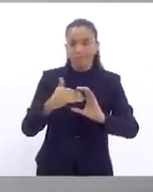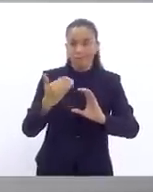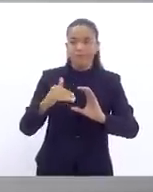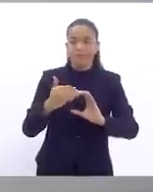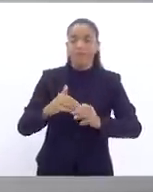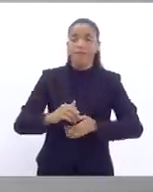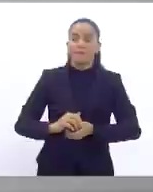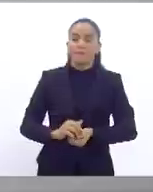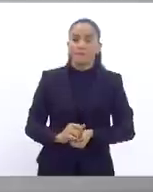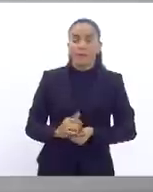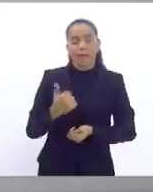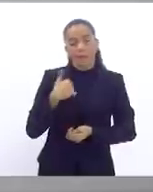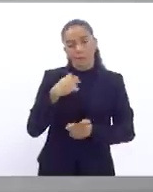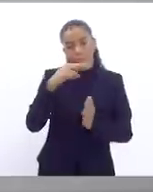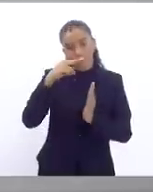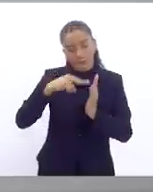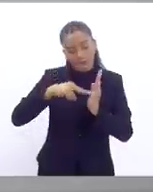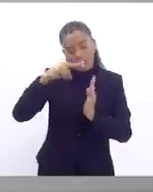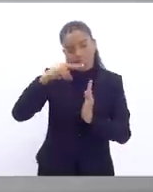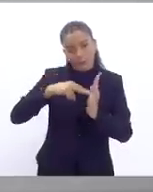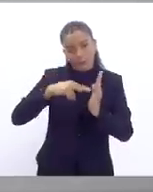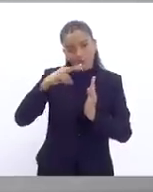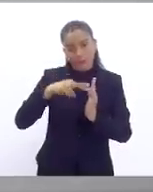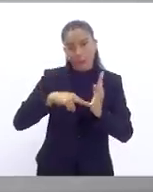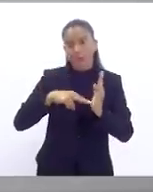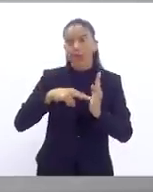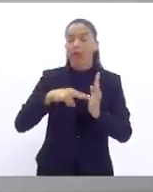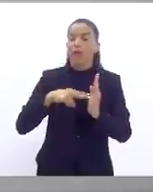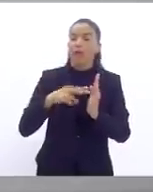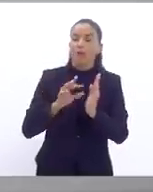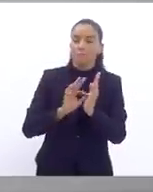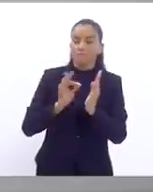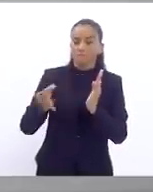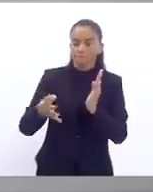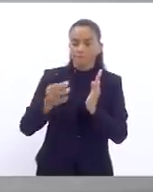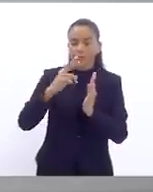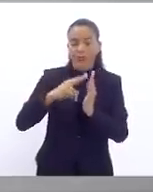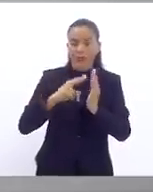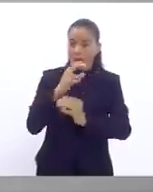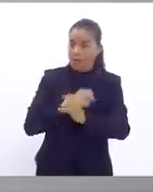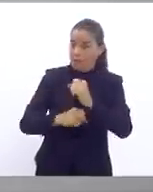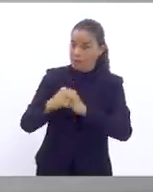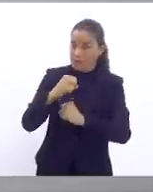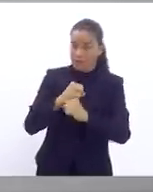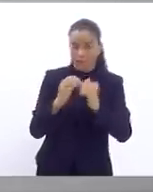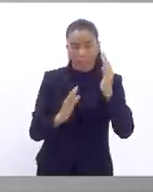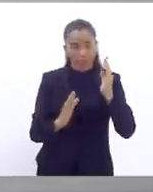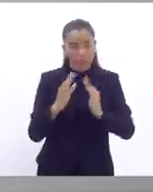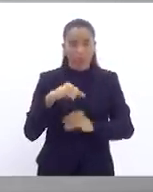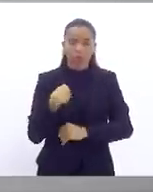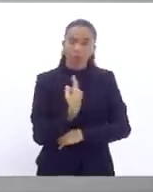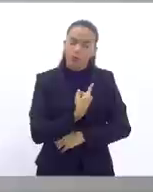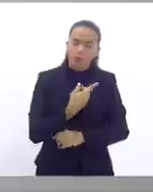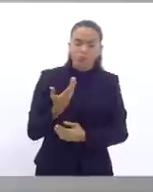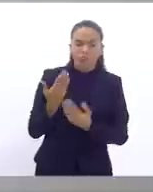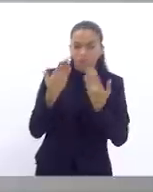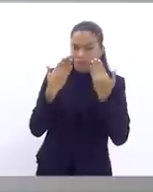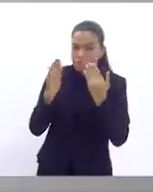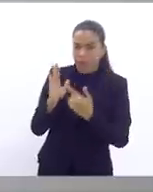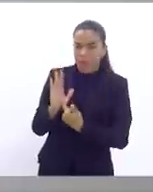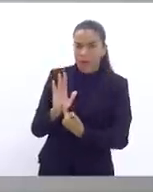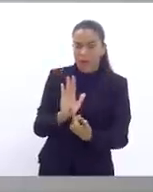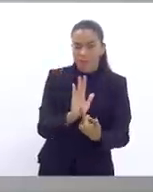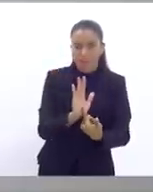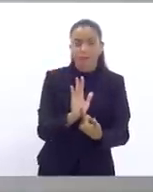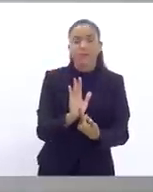que historiando um pouquinho no ano passado nós apresentamos